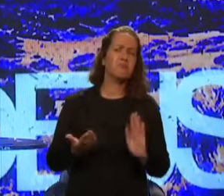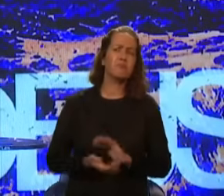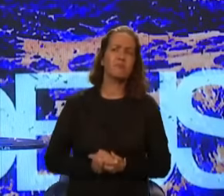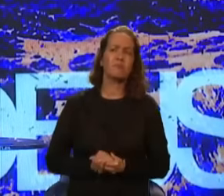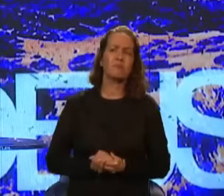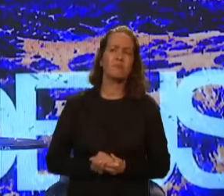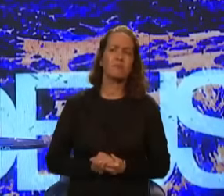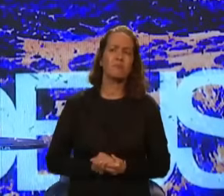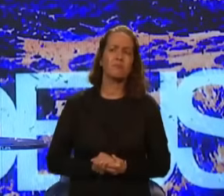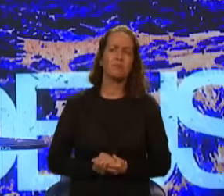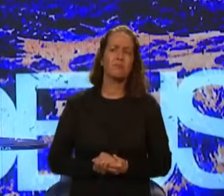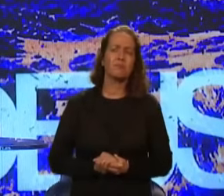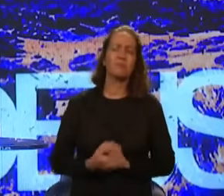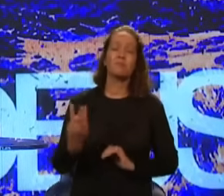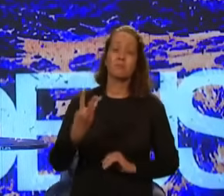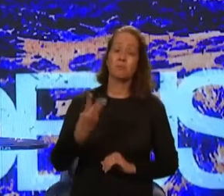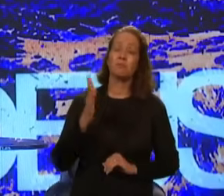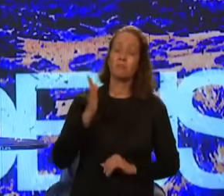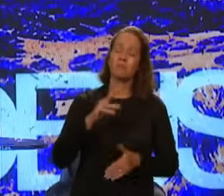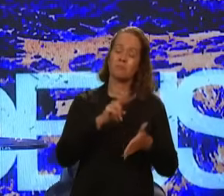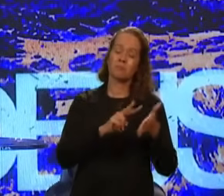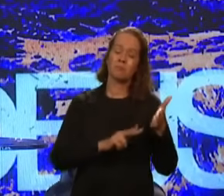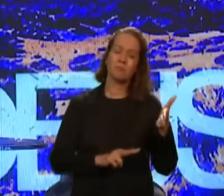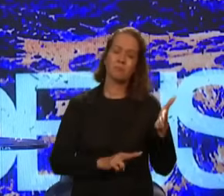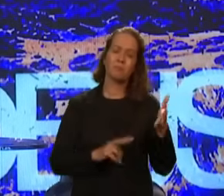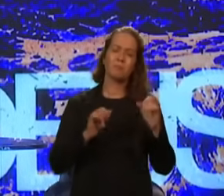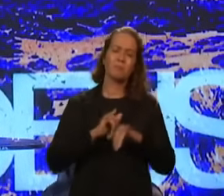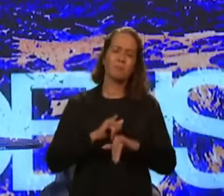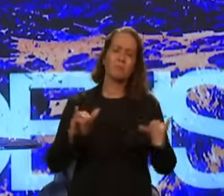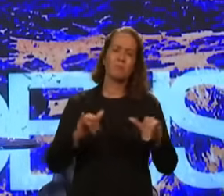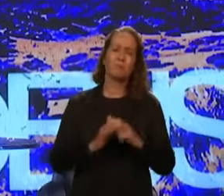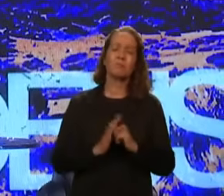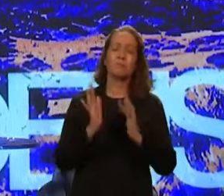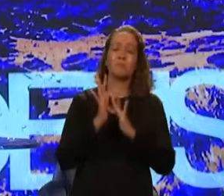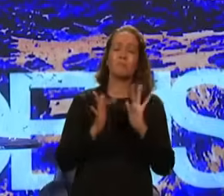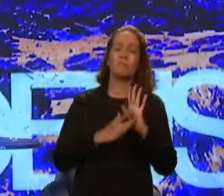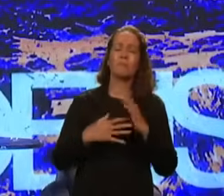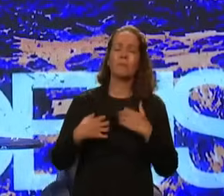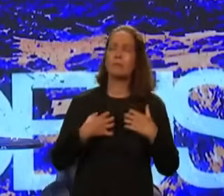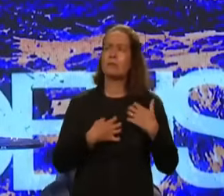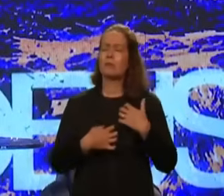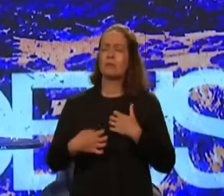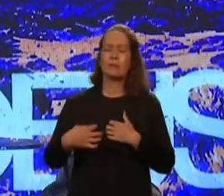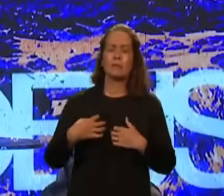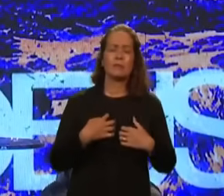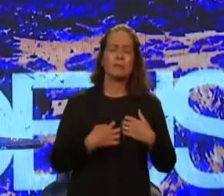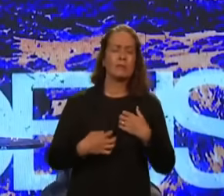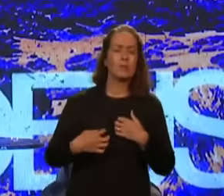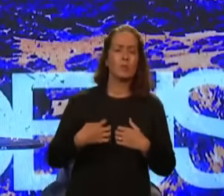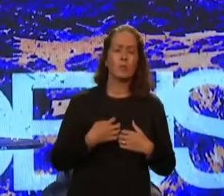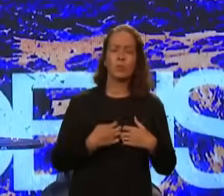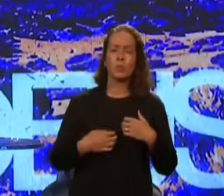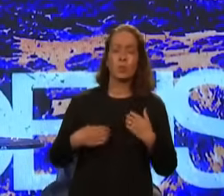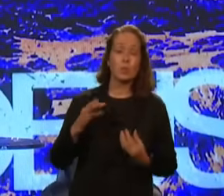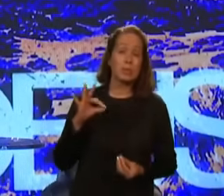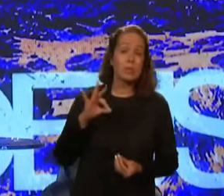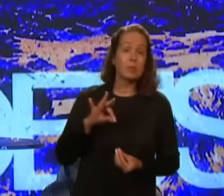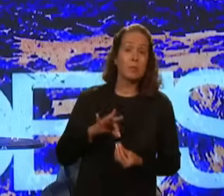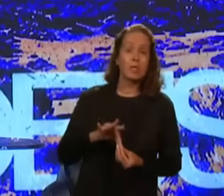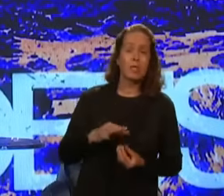É o verso 33 que a gente acabou de ler, que diz que Jesus agitou-se e perturbou-se no